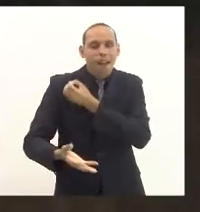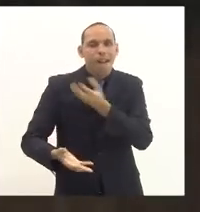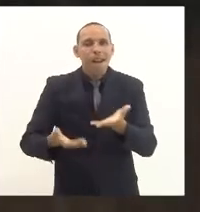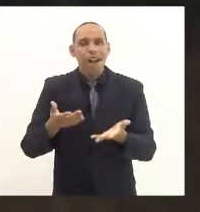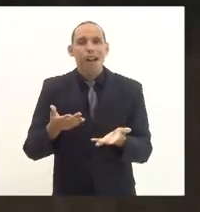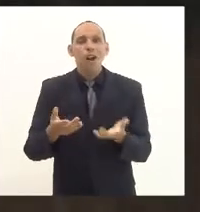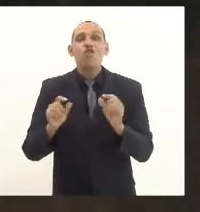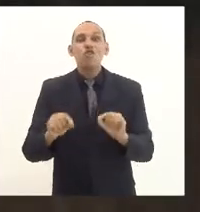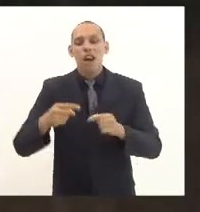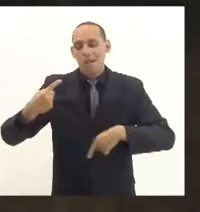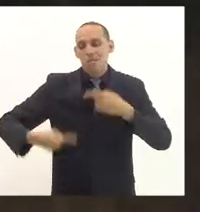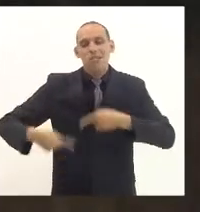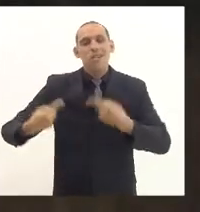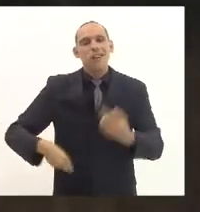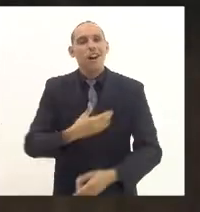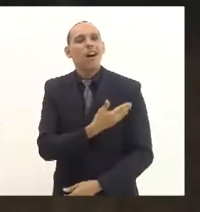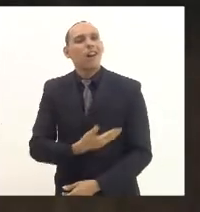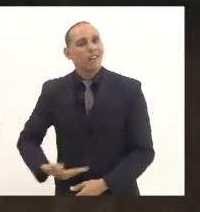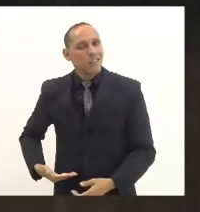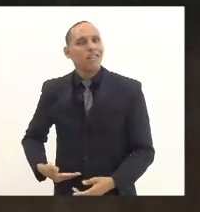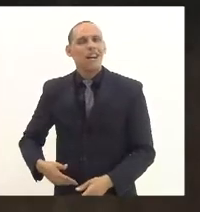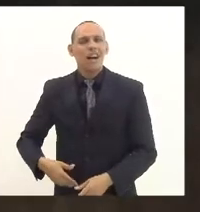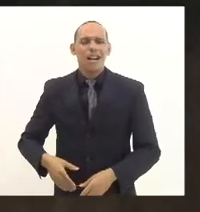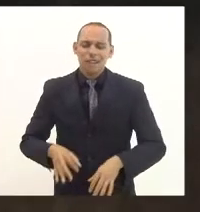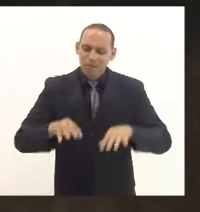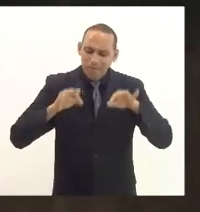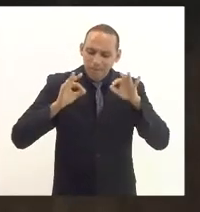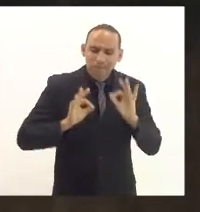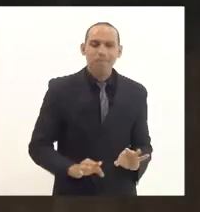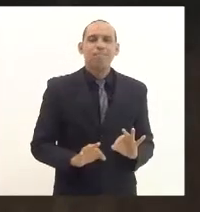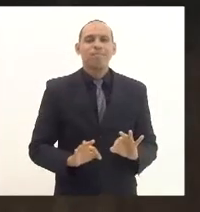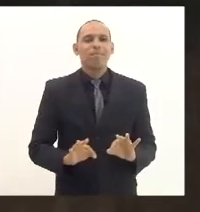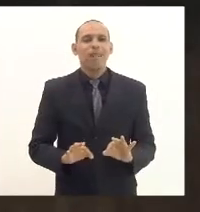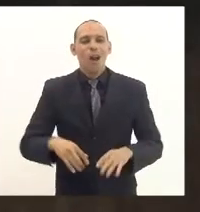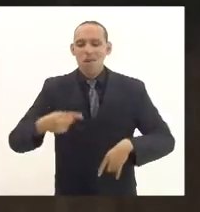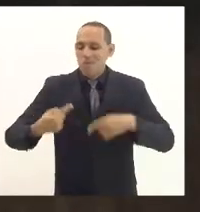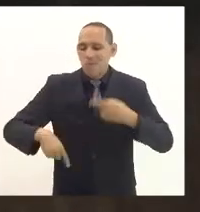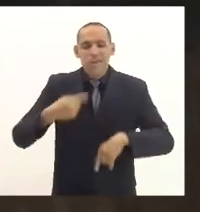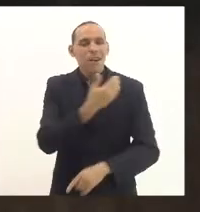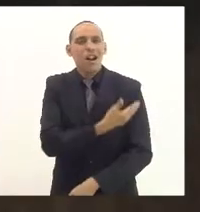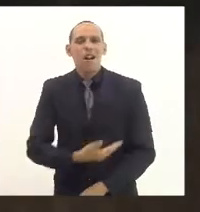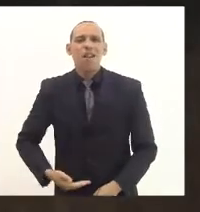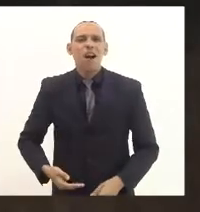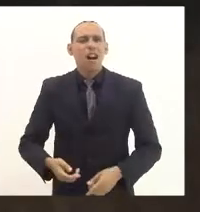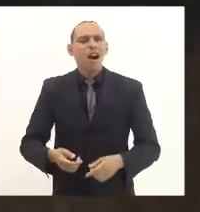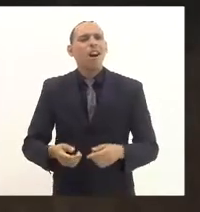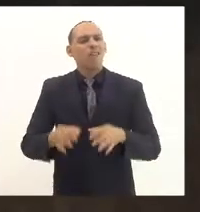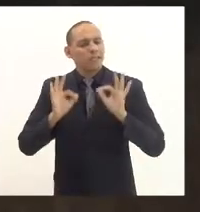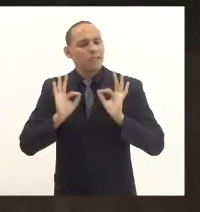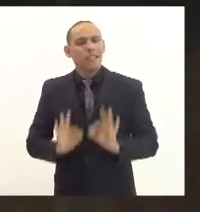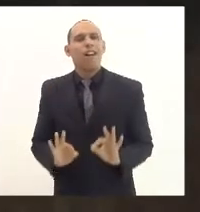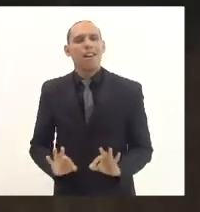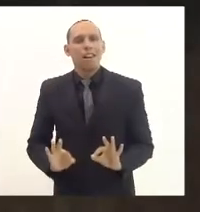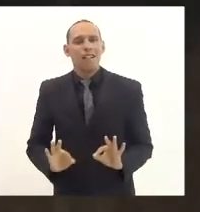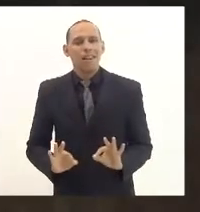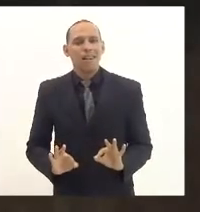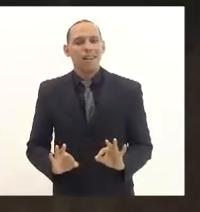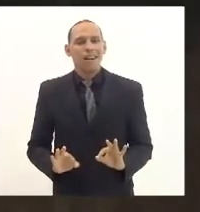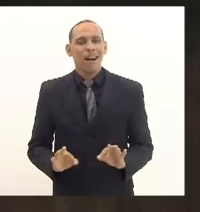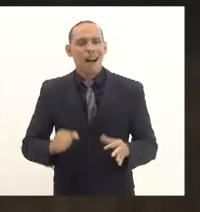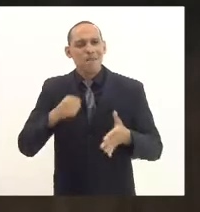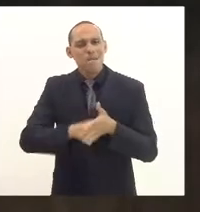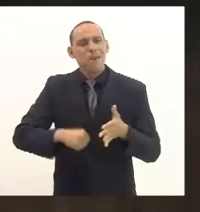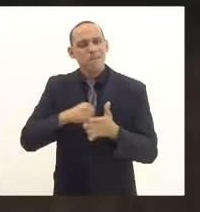entregar como política pública efetiva, política pública afirmativa no combate e